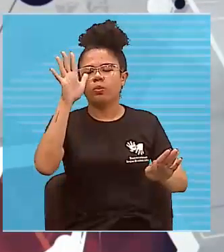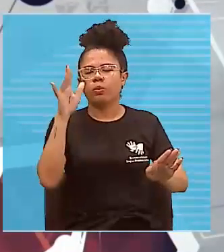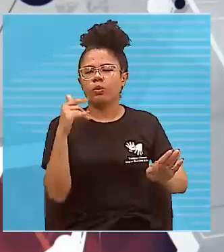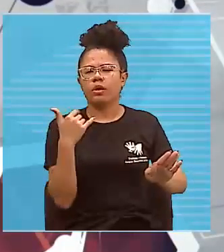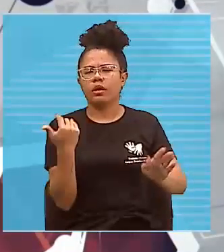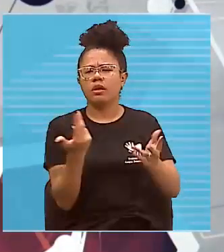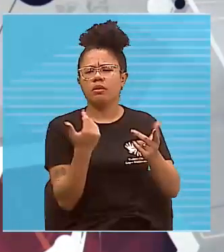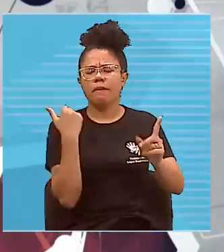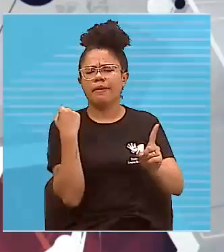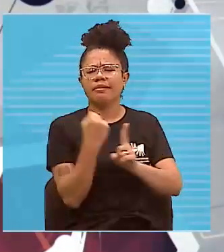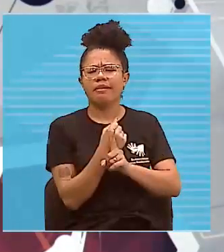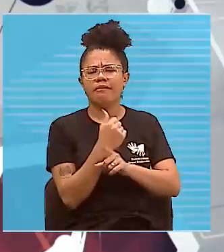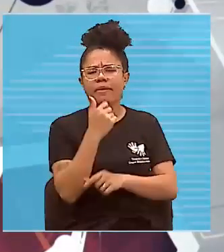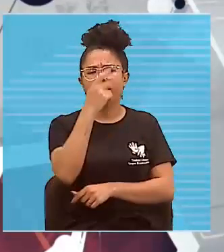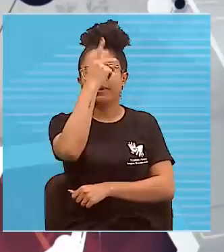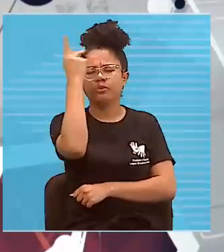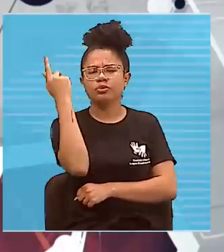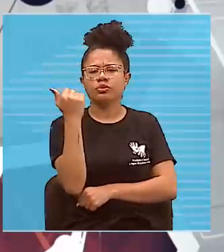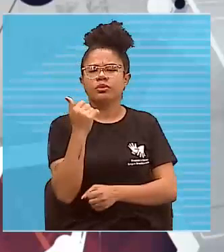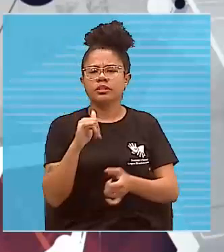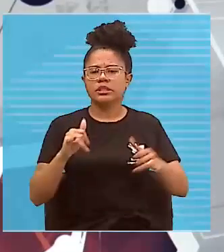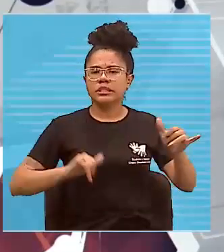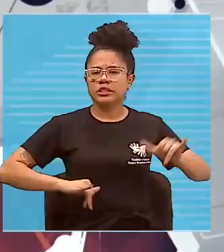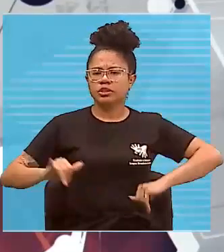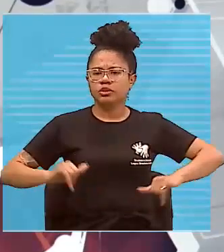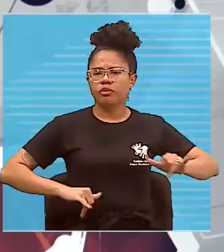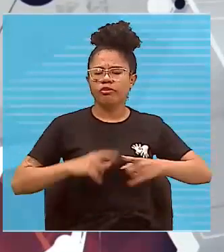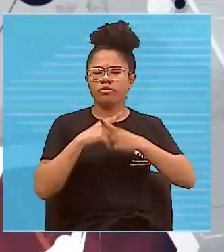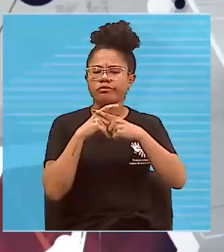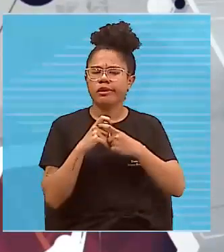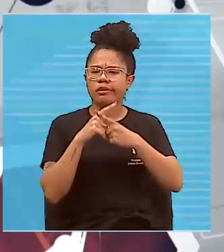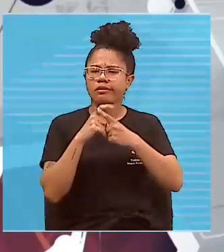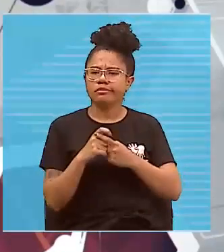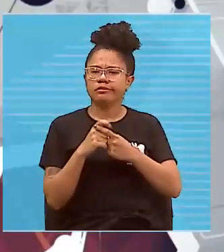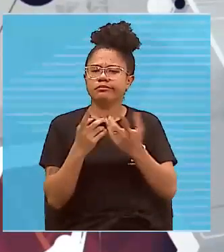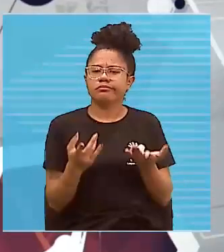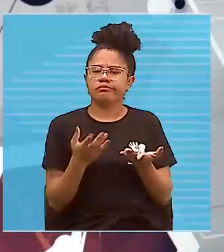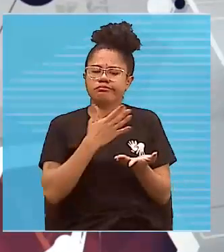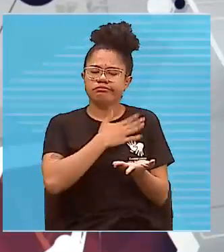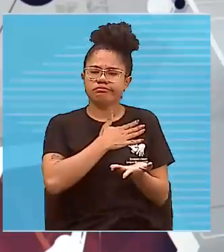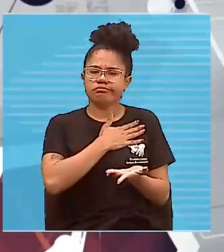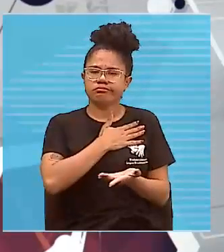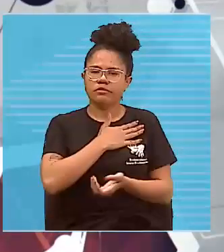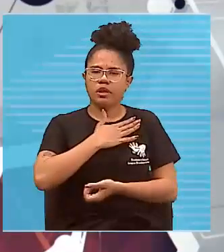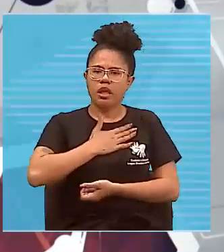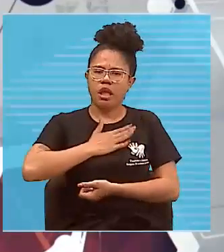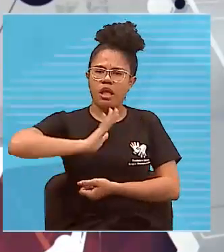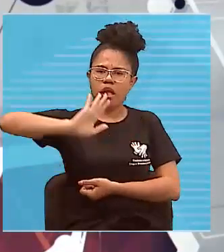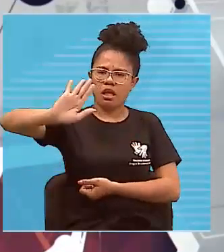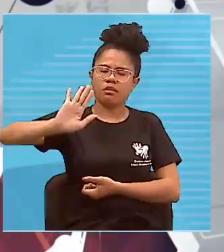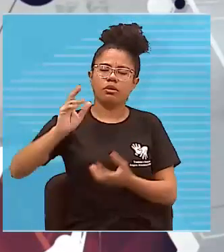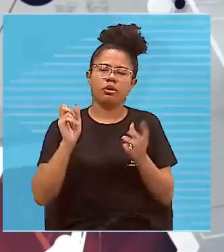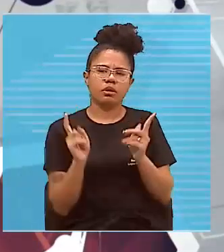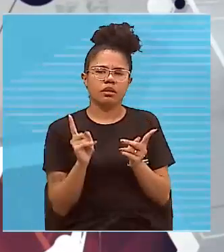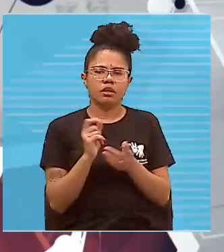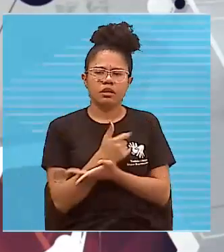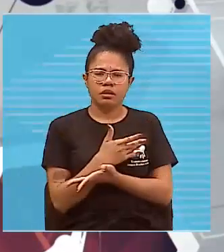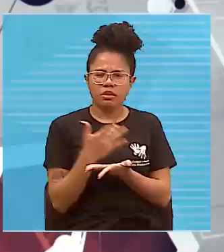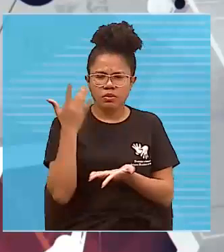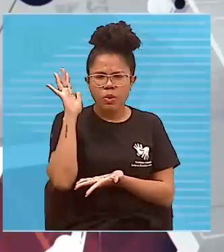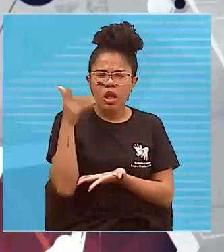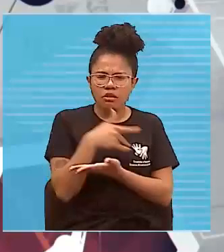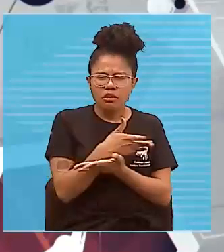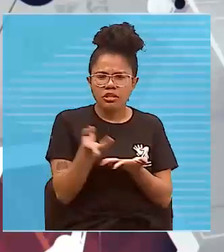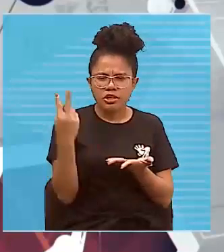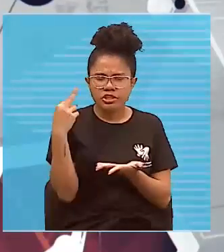matavam, né, as pessoas que sofreram com o nazismo, no meio do nosso país, no meio do Brasil. Né? Então, eu acho que todo mundo viu essa história, e o que